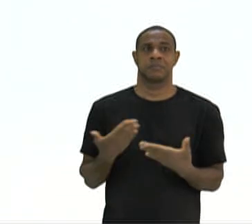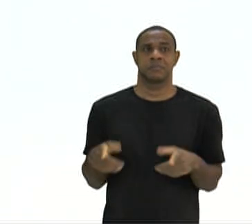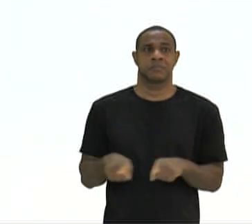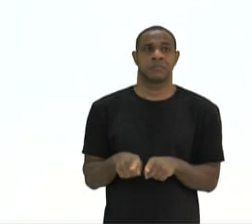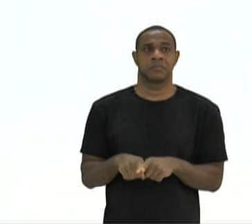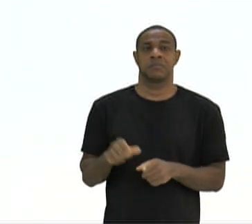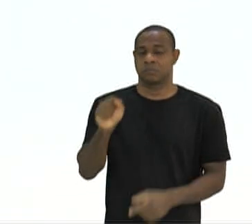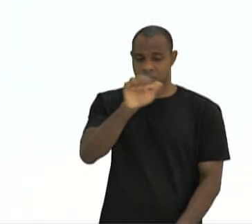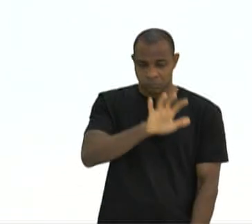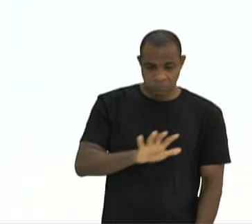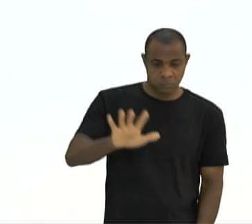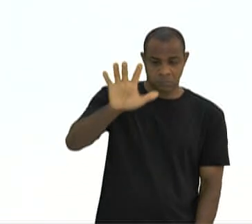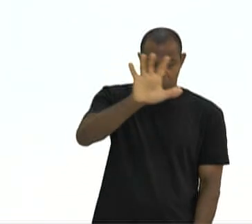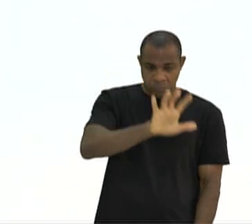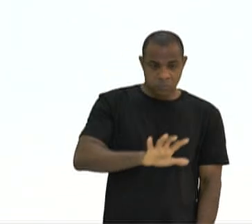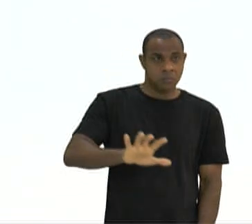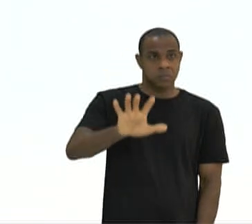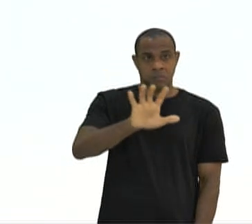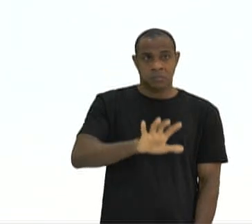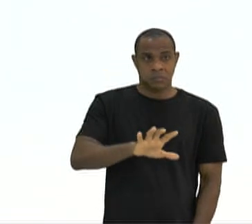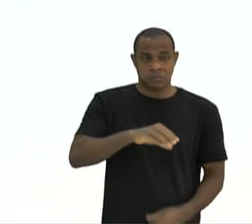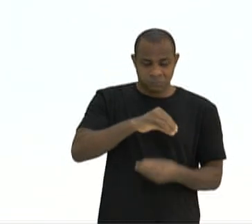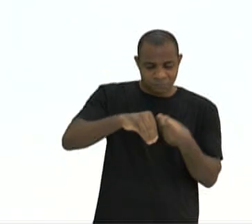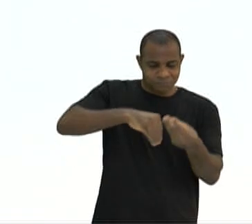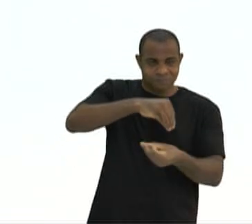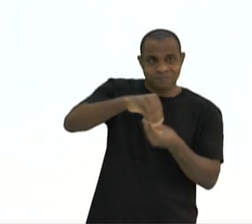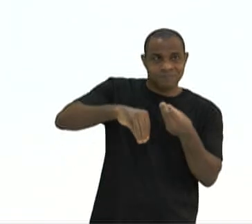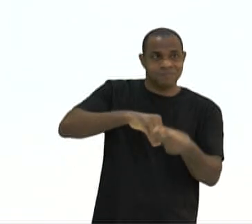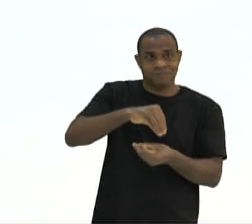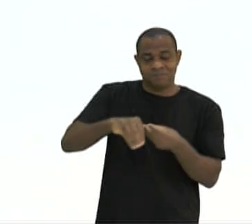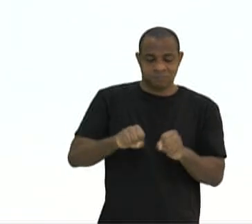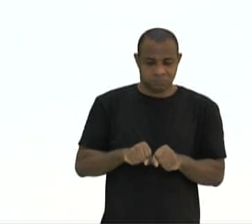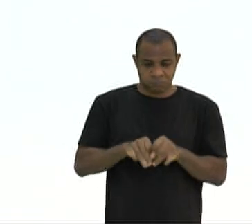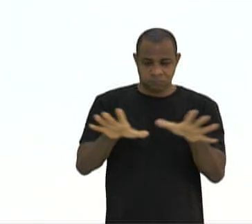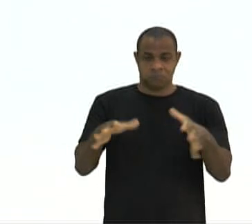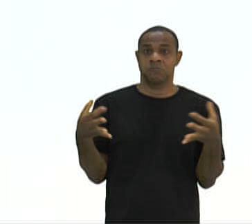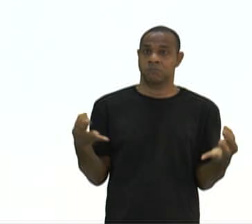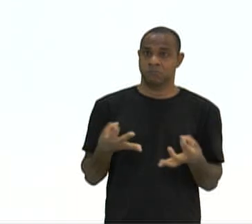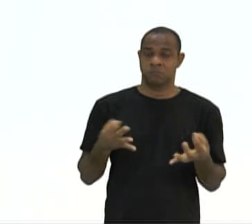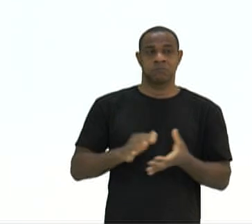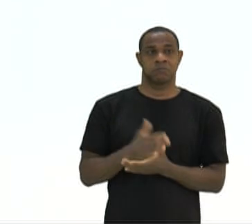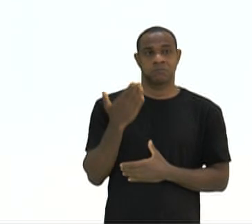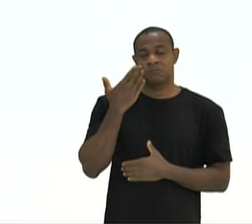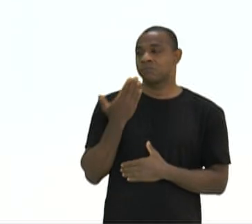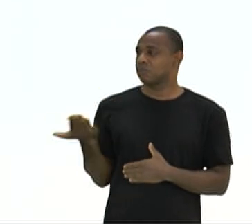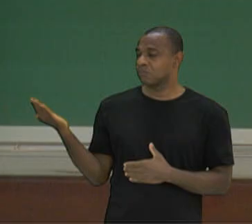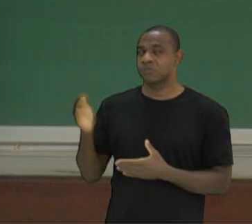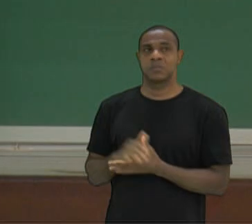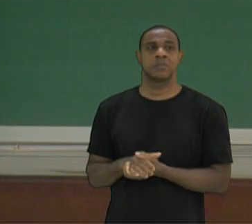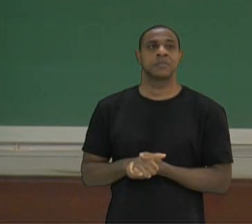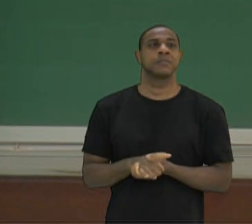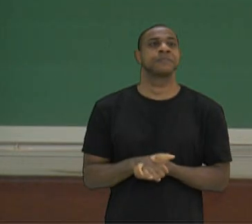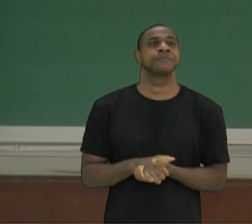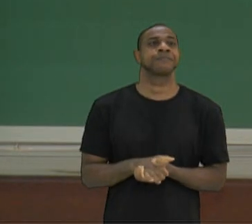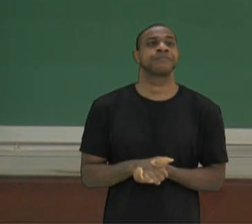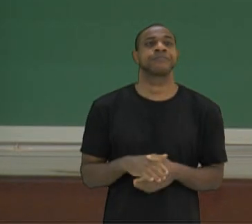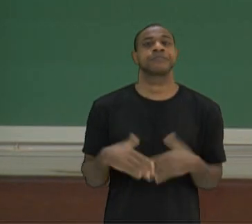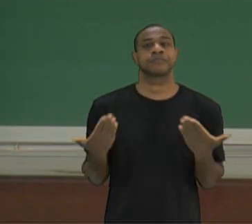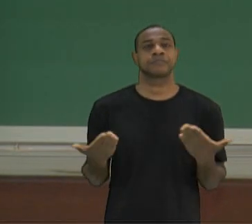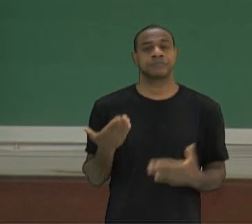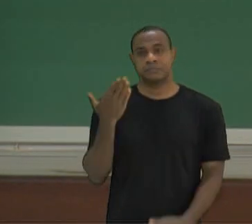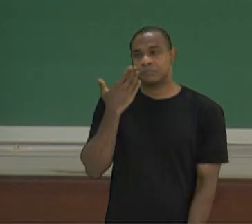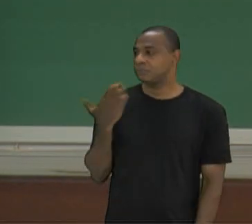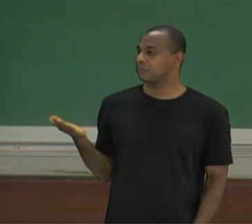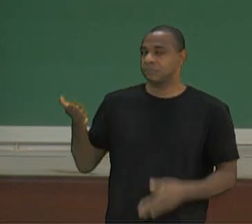de modo geral, a gente vê uma homogeneidade, ou seja, bem distribuída a população na área ali. E aí, quando a gente